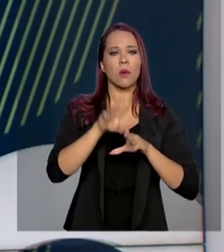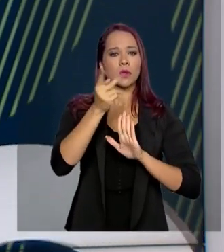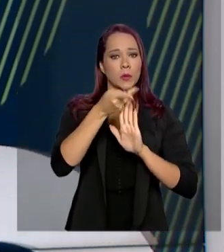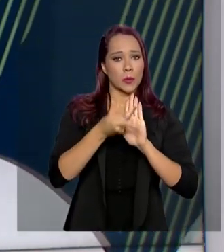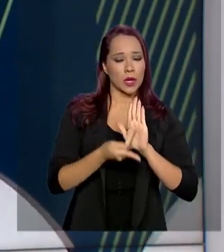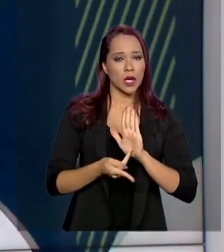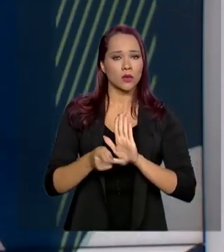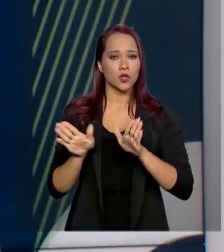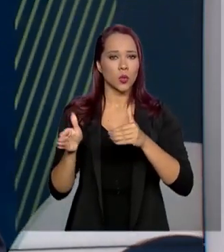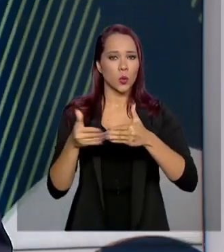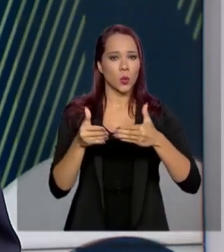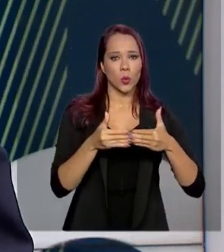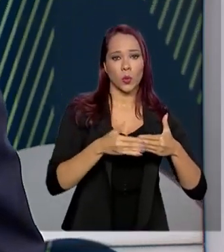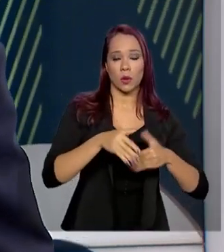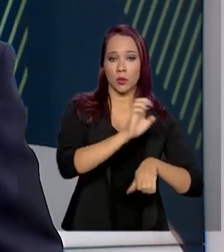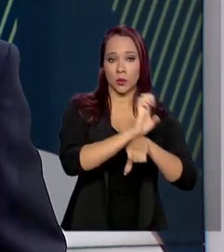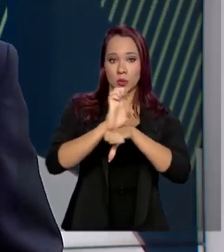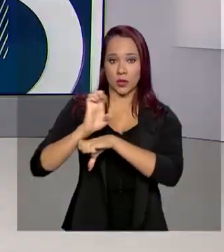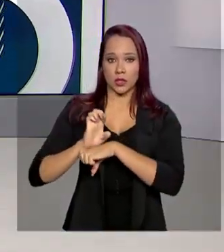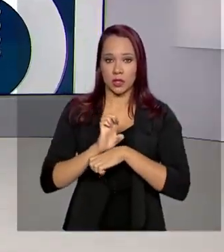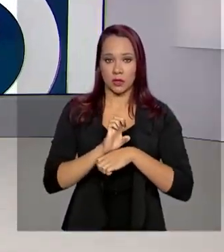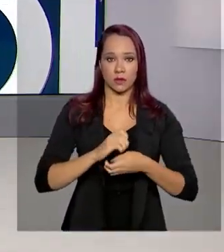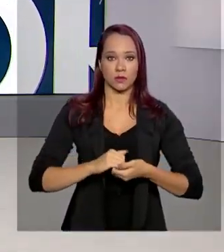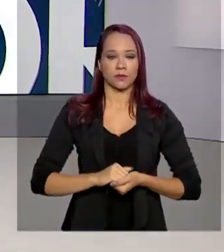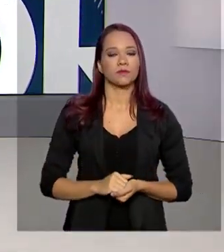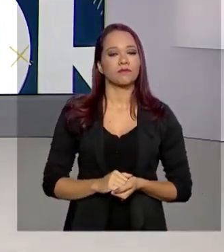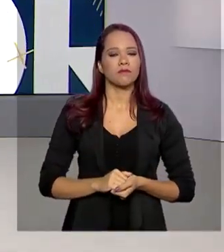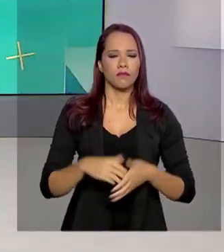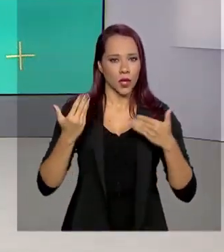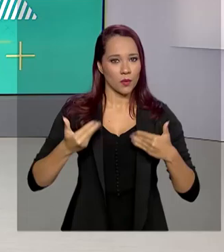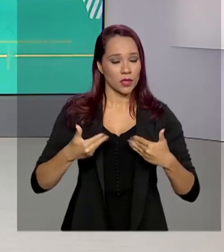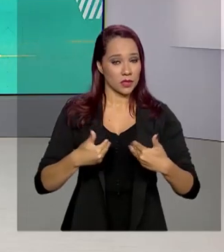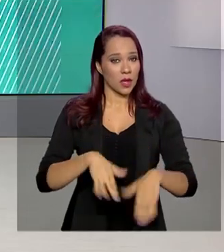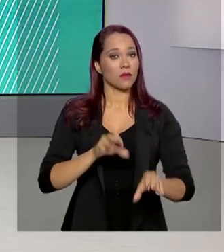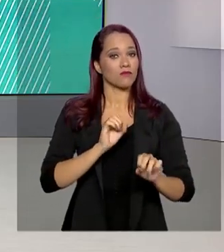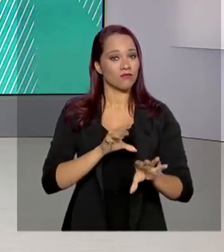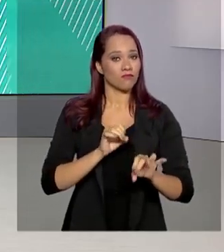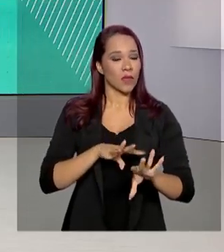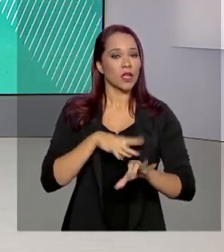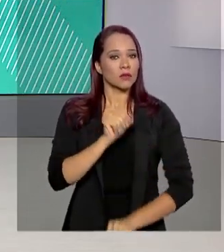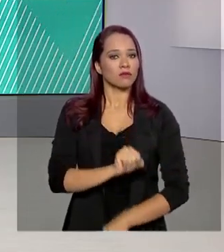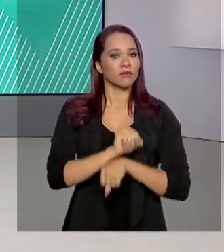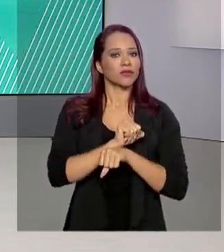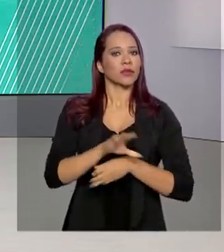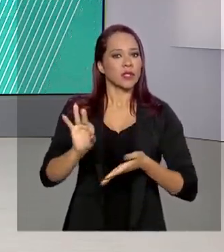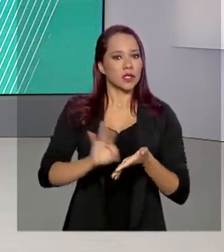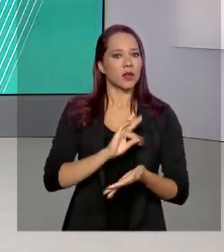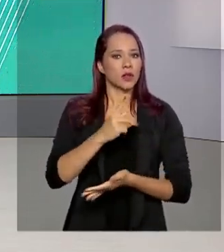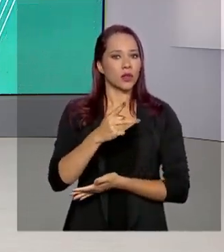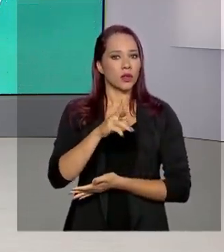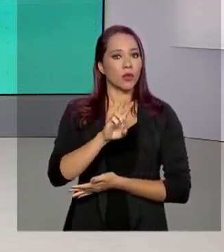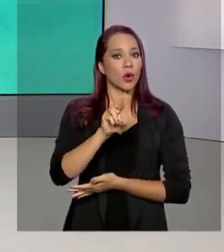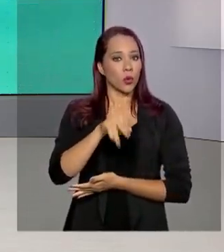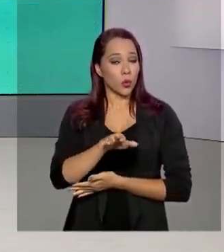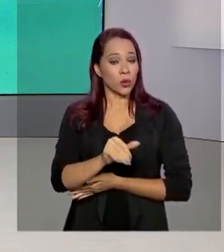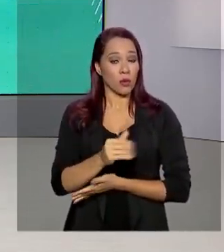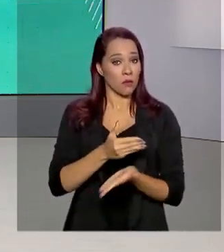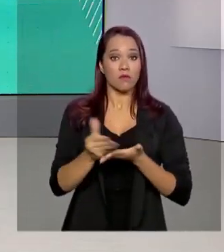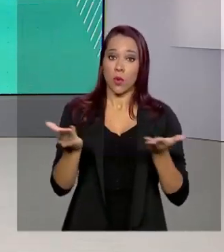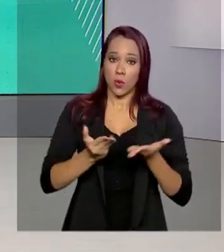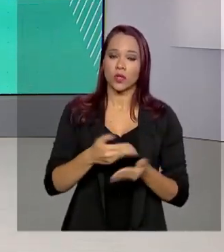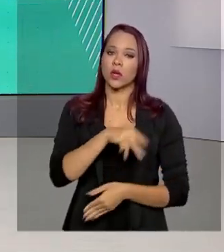planos de contingência aos estados e o ministério da educação suspendeu as inscrições do prouni que começaram hoje